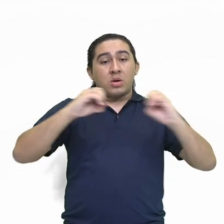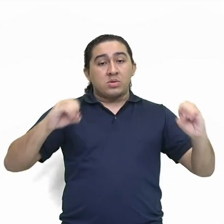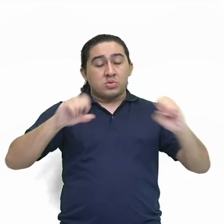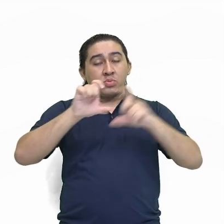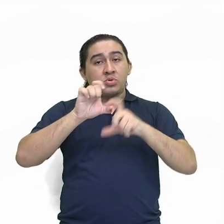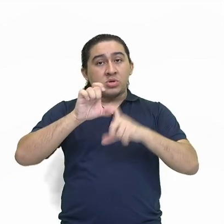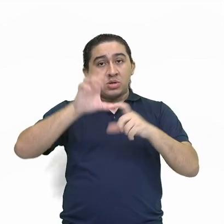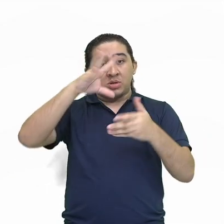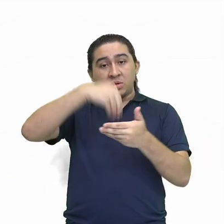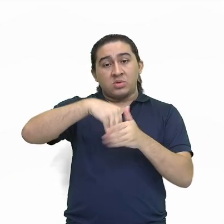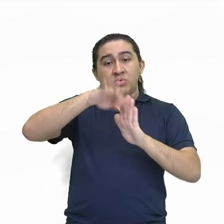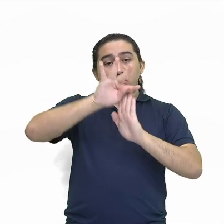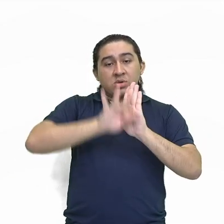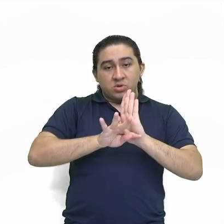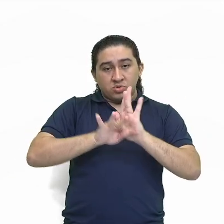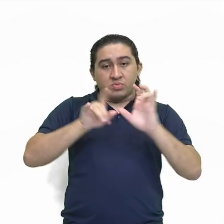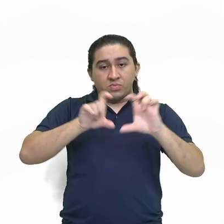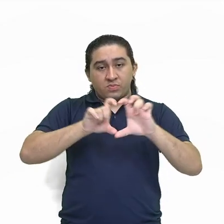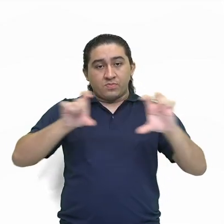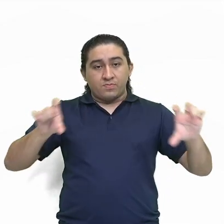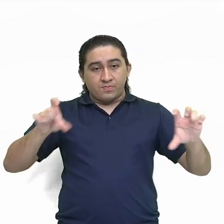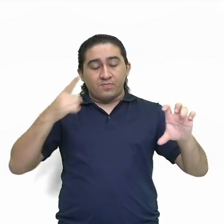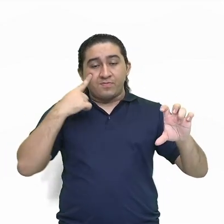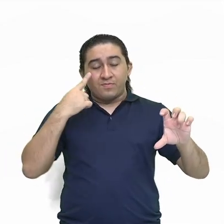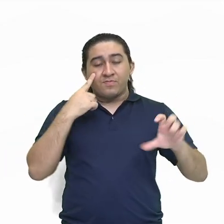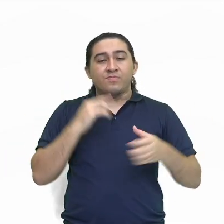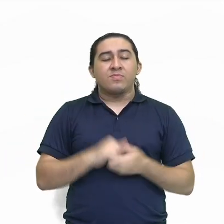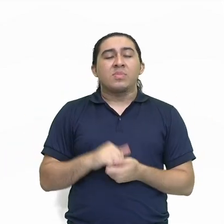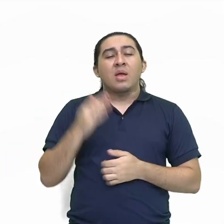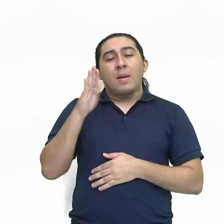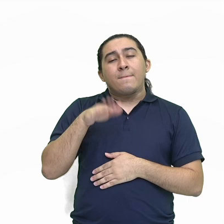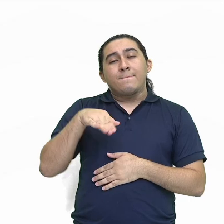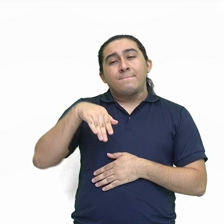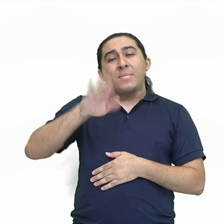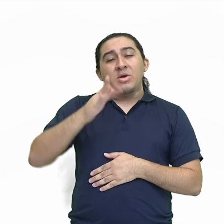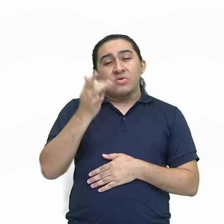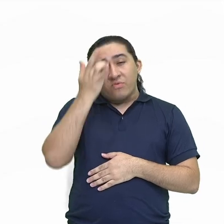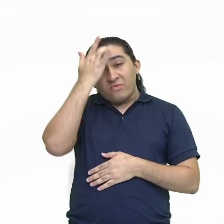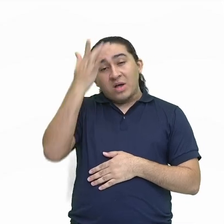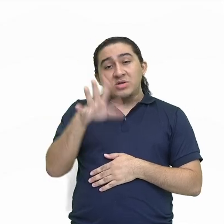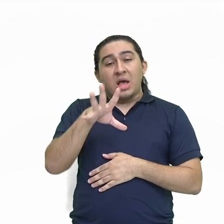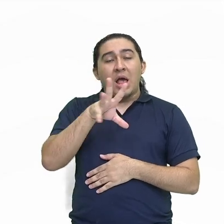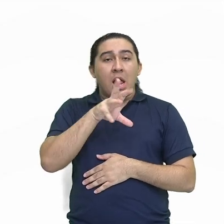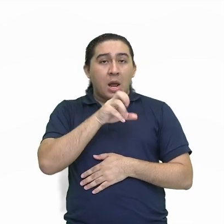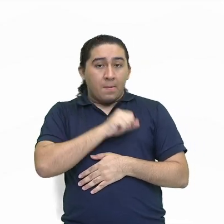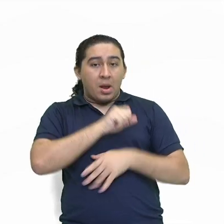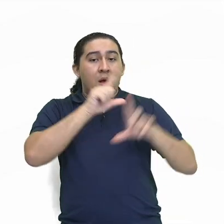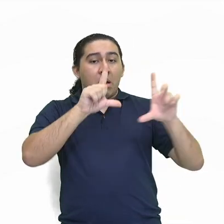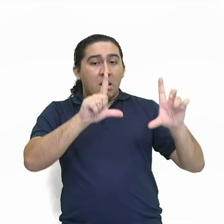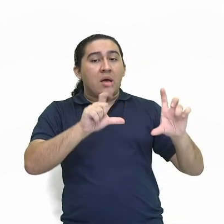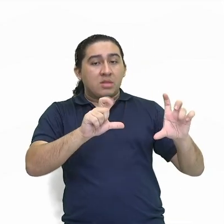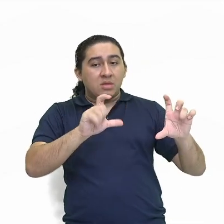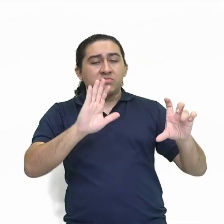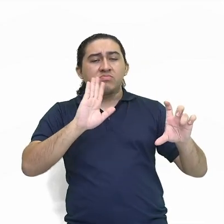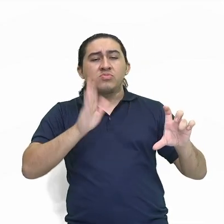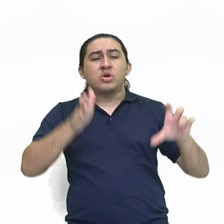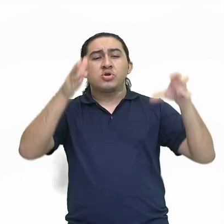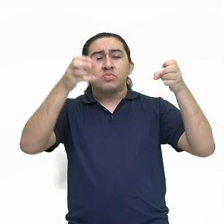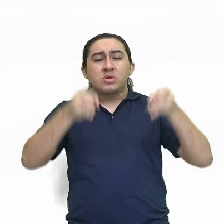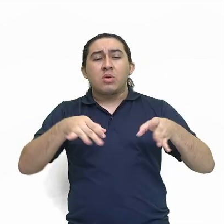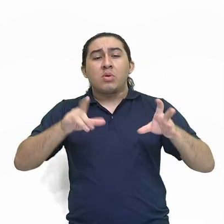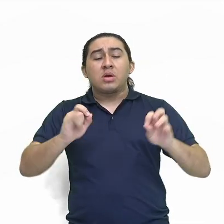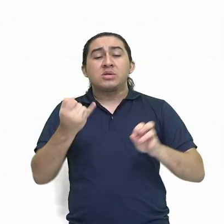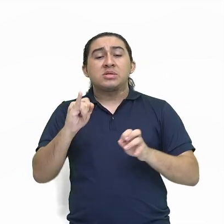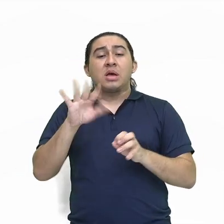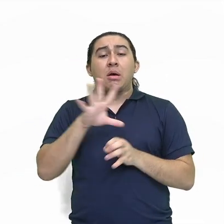subordinada dentro de um trecho desse texto. Então, é mais fácil amar o retrato. Eu já disse que o